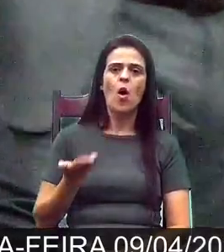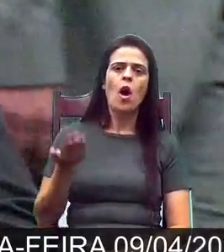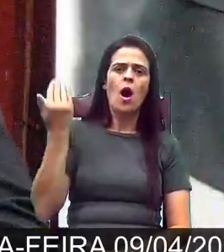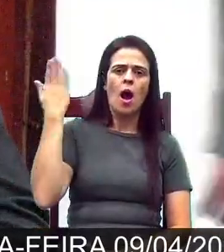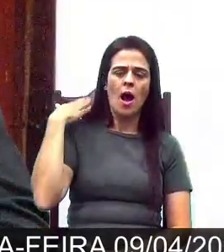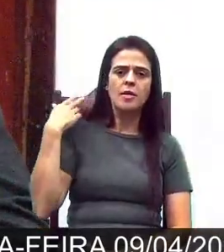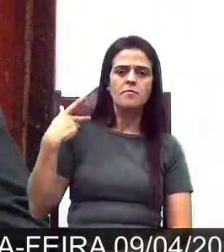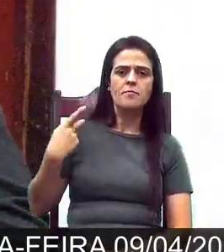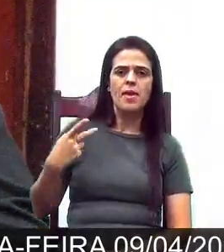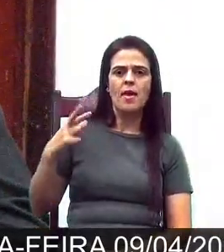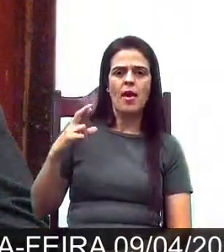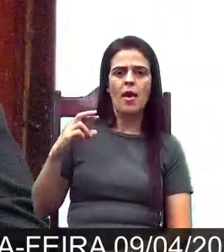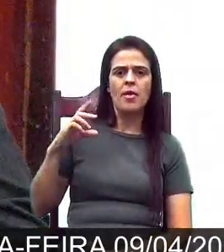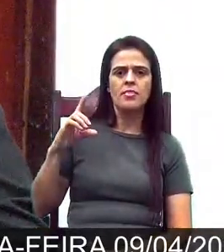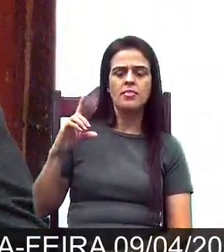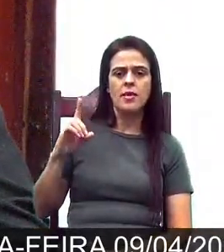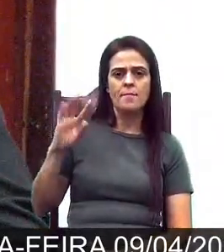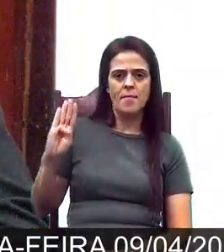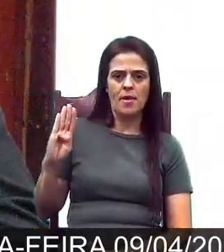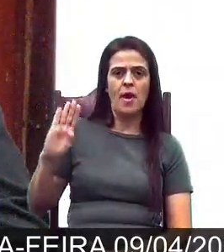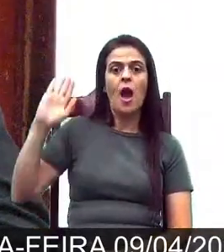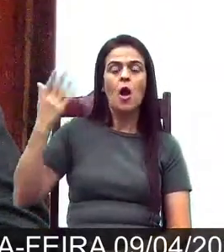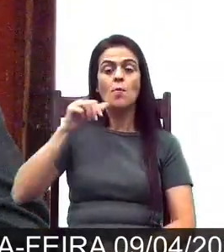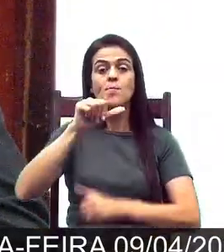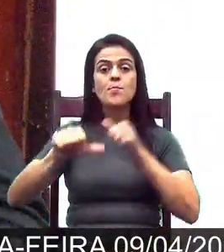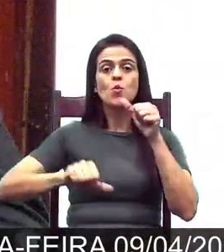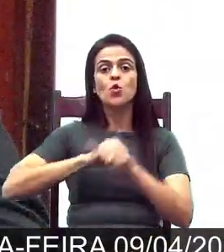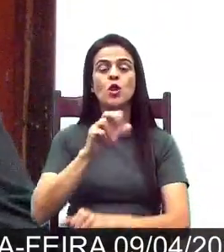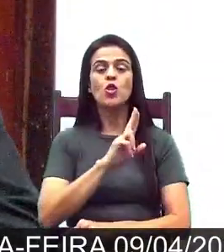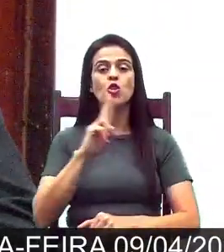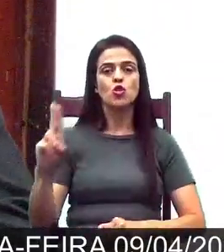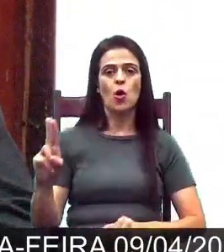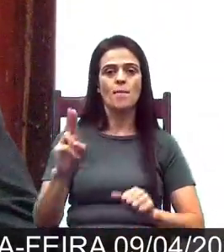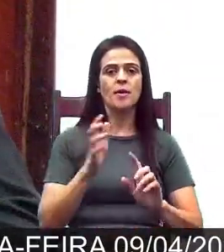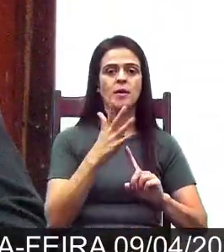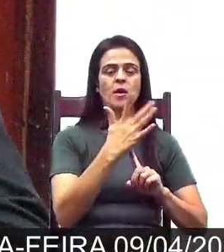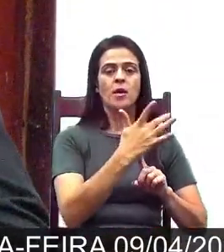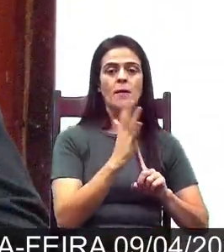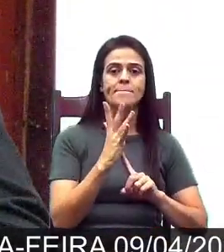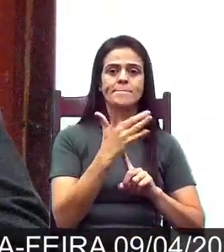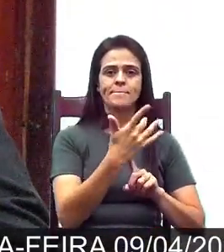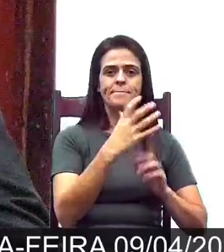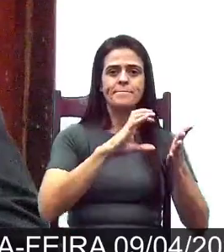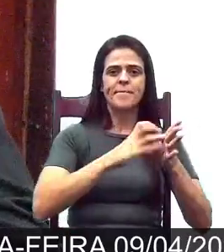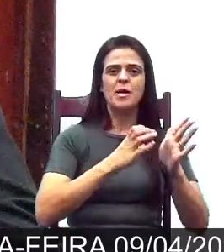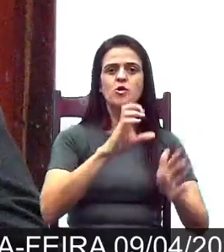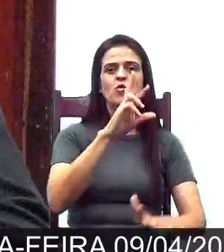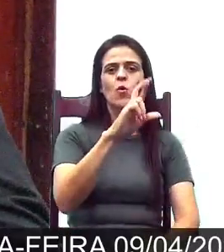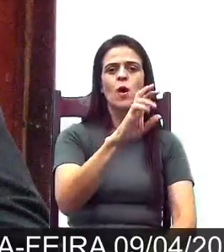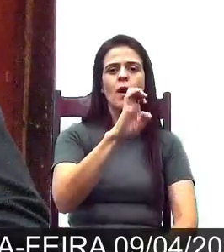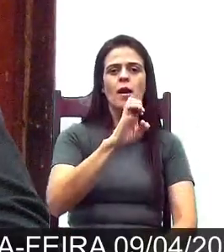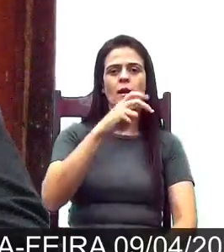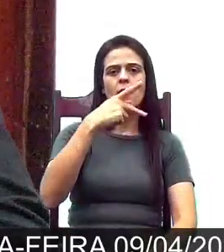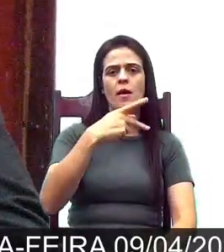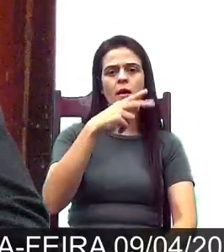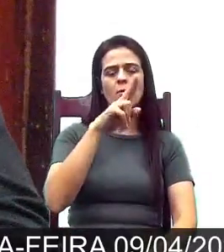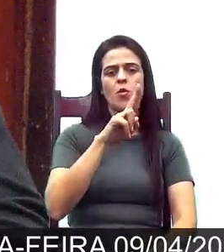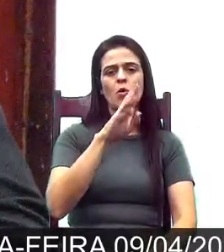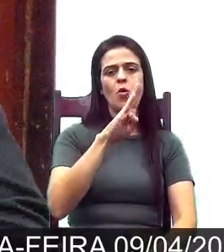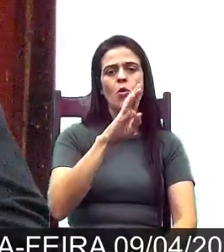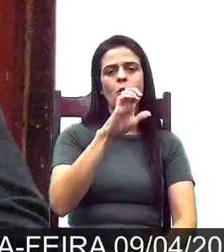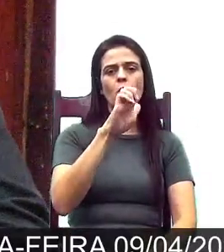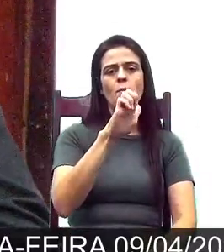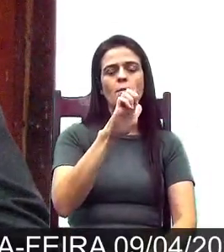escrito PRTB, agora seja usado a sigla do meu novo partido, que é o Republicano